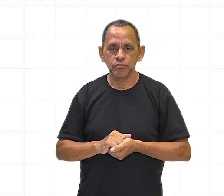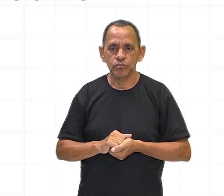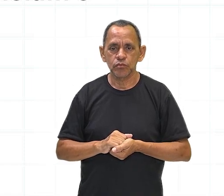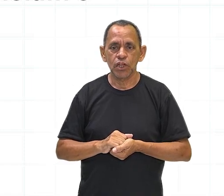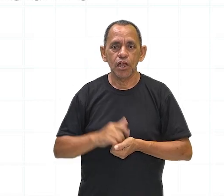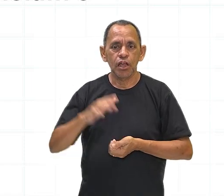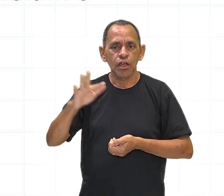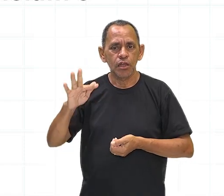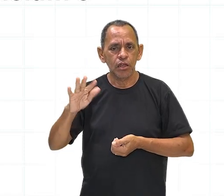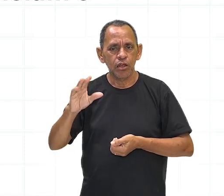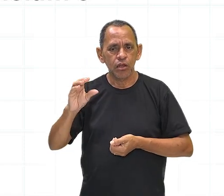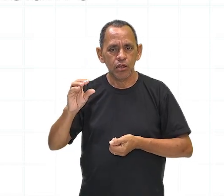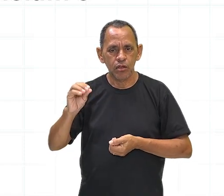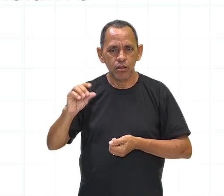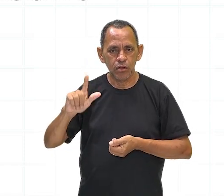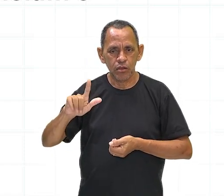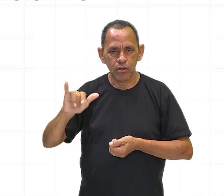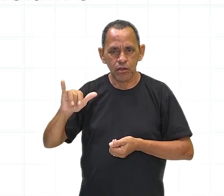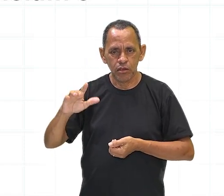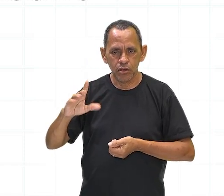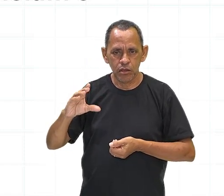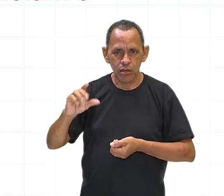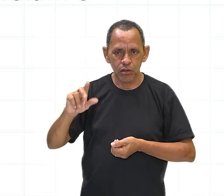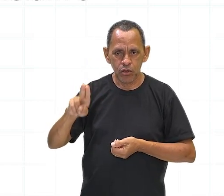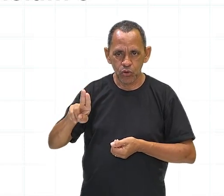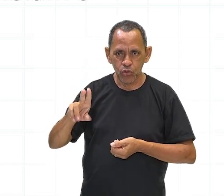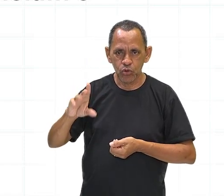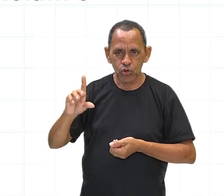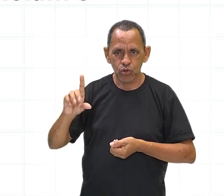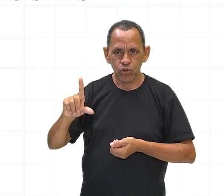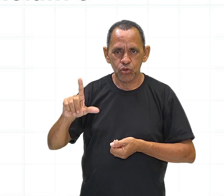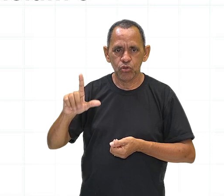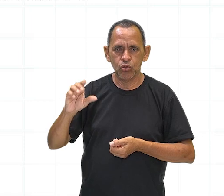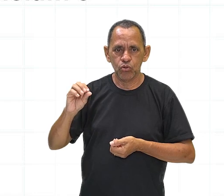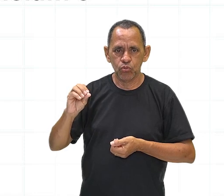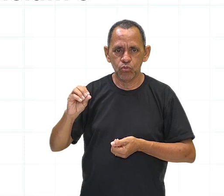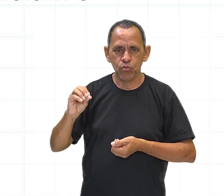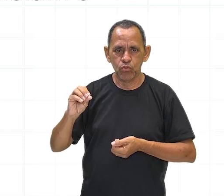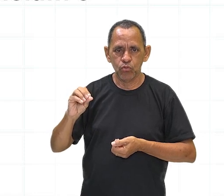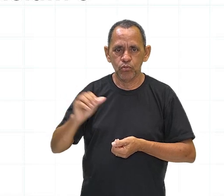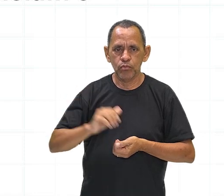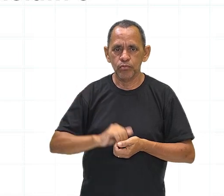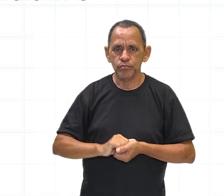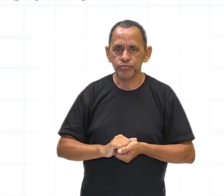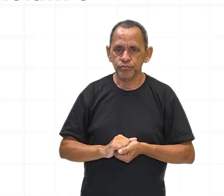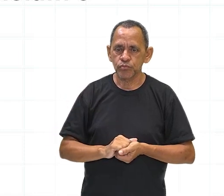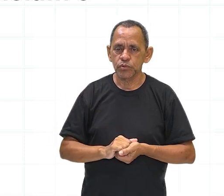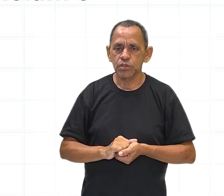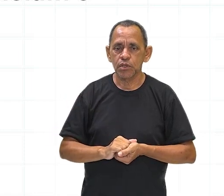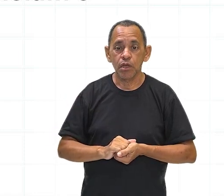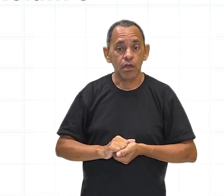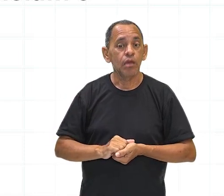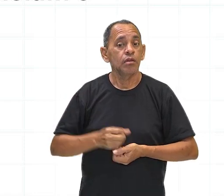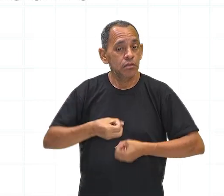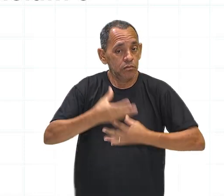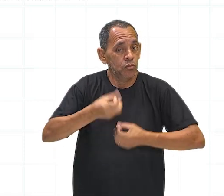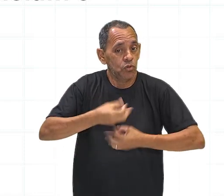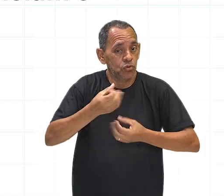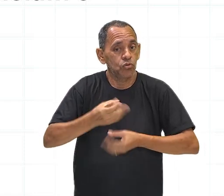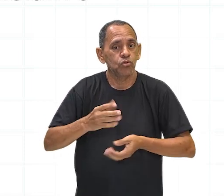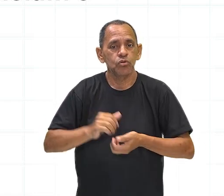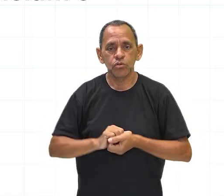hormônio luteinizante, o LH. São produzidos pela adenohipófise e estimulam as gônadas